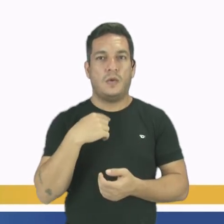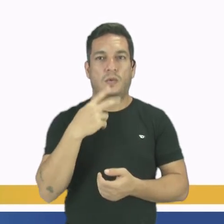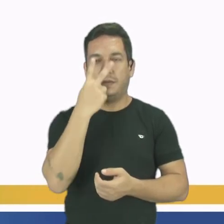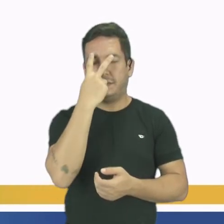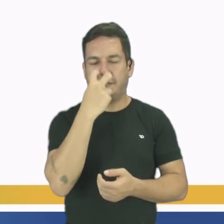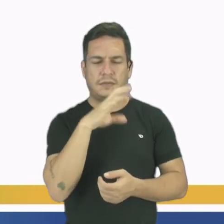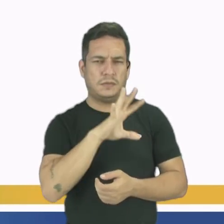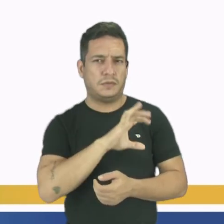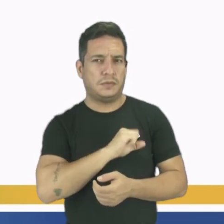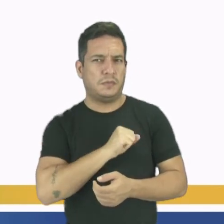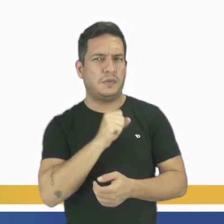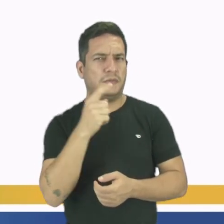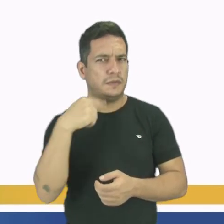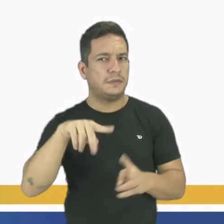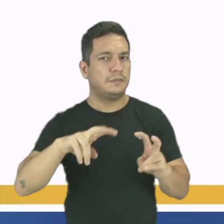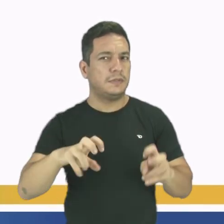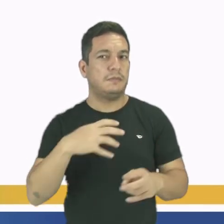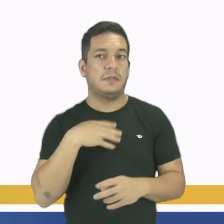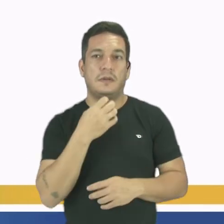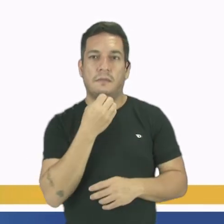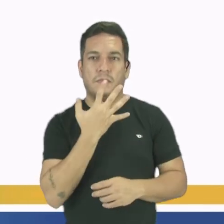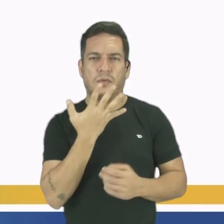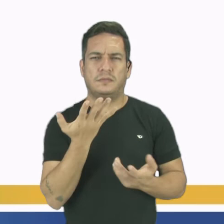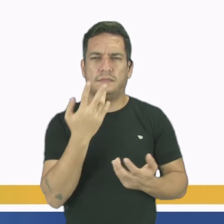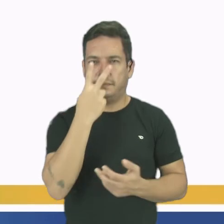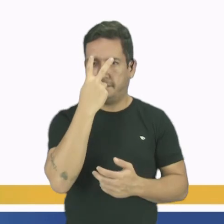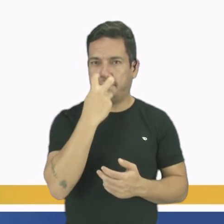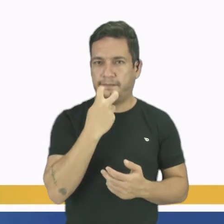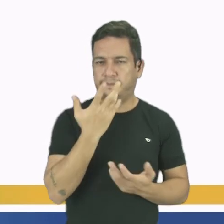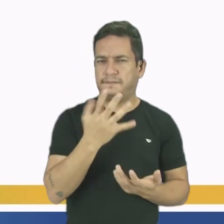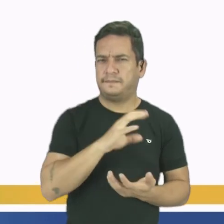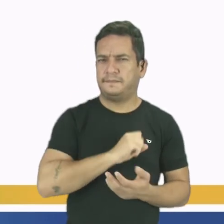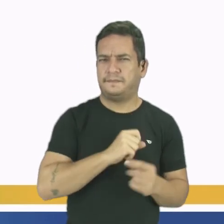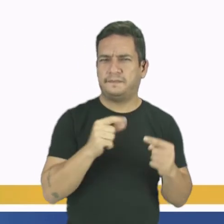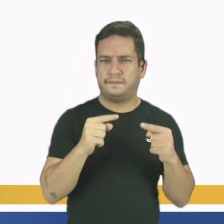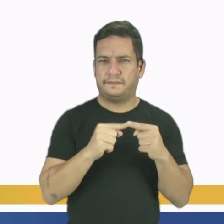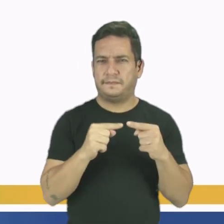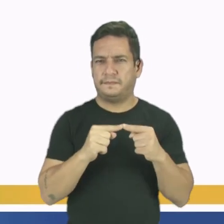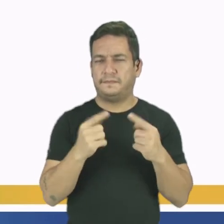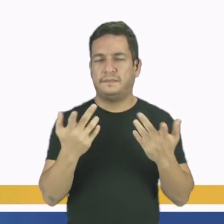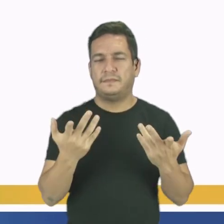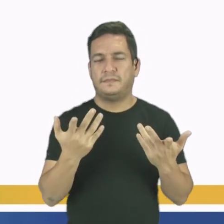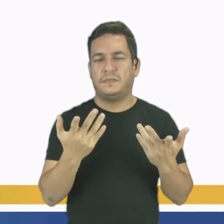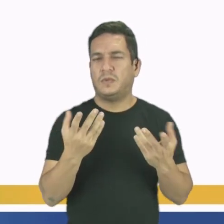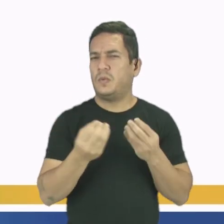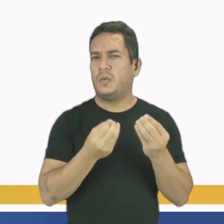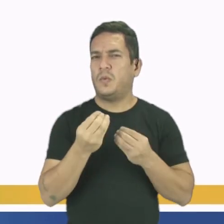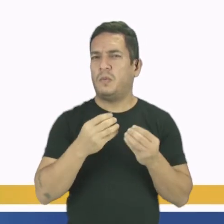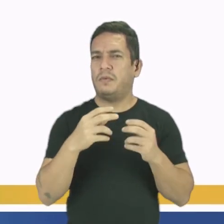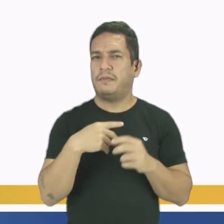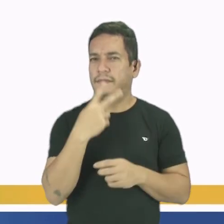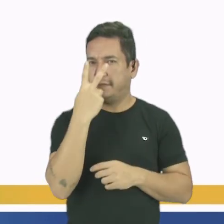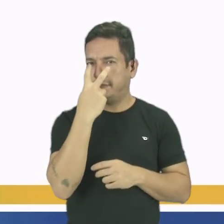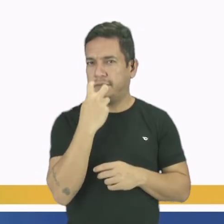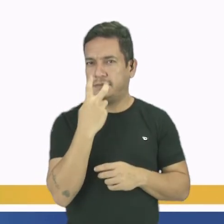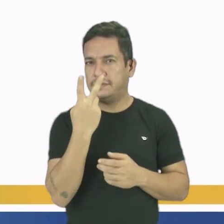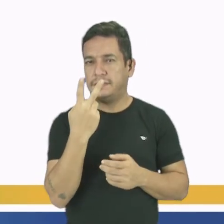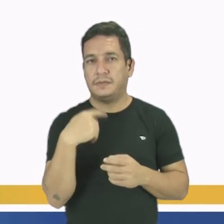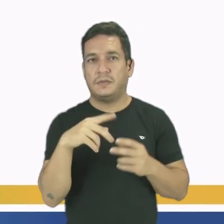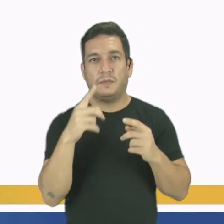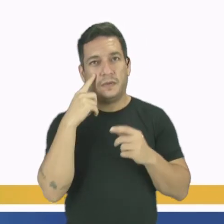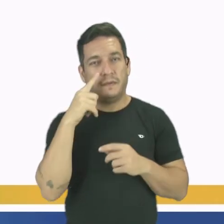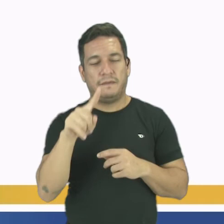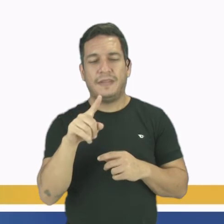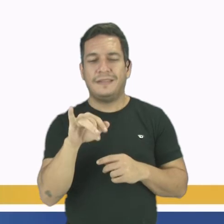e vejo quanto isso é bom. Então, se a pessoa está cega de amor, como é que ela pode ver como